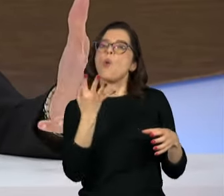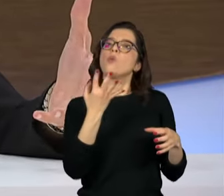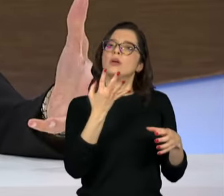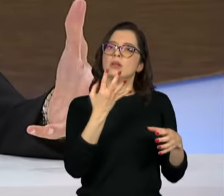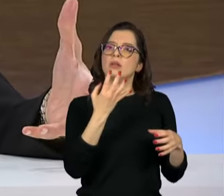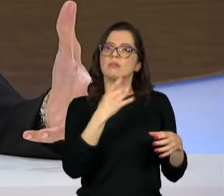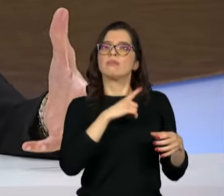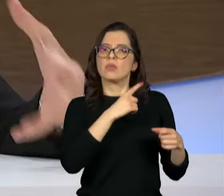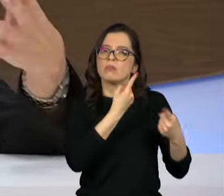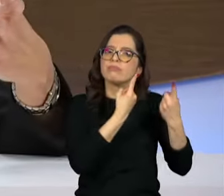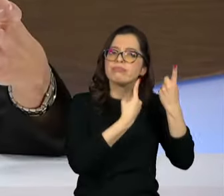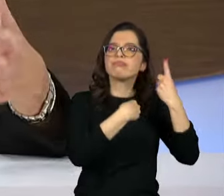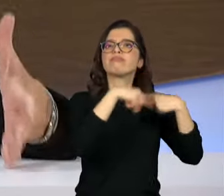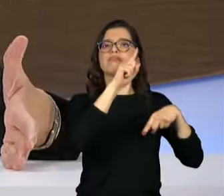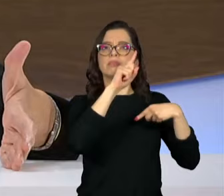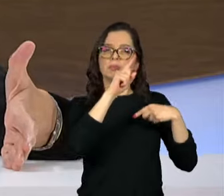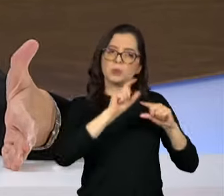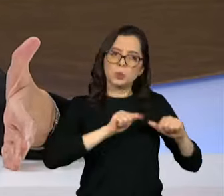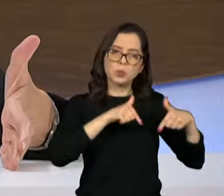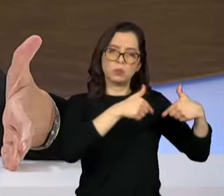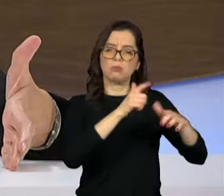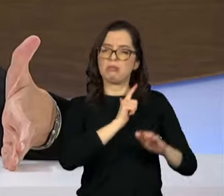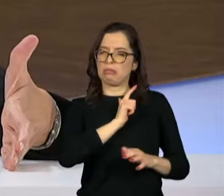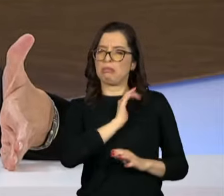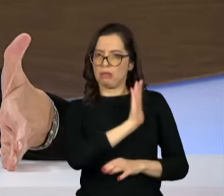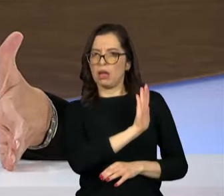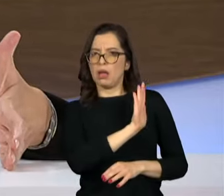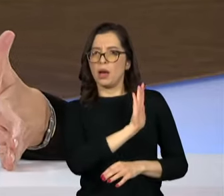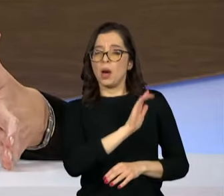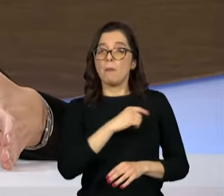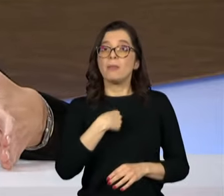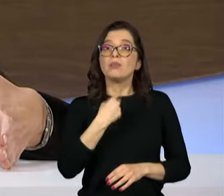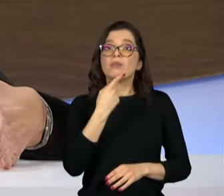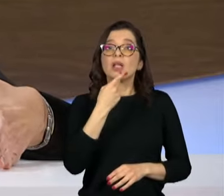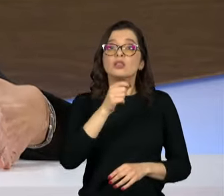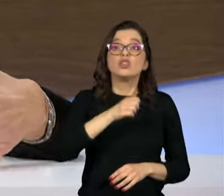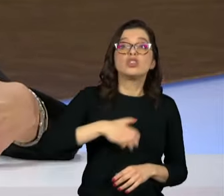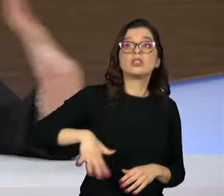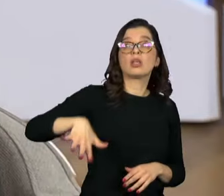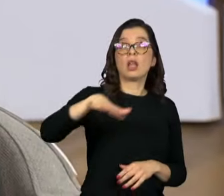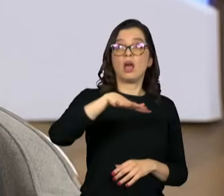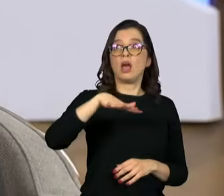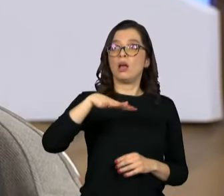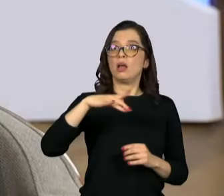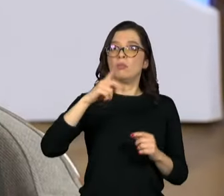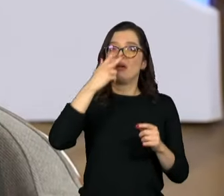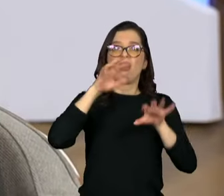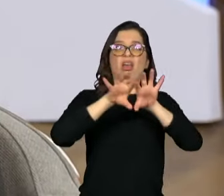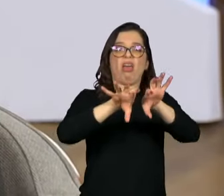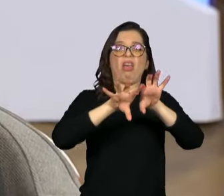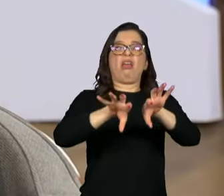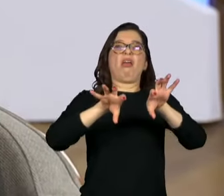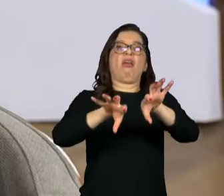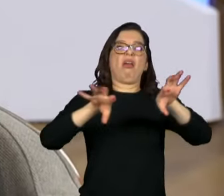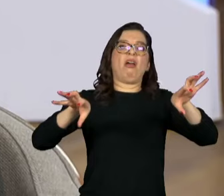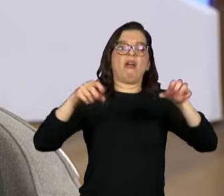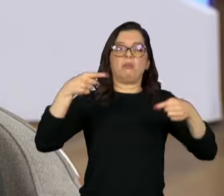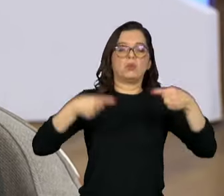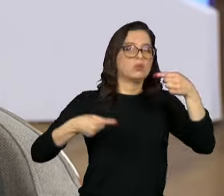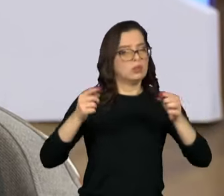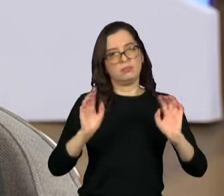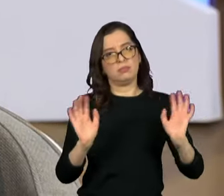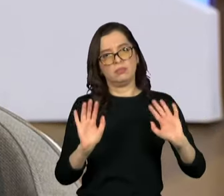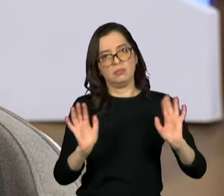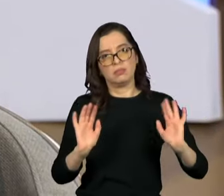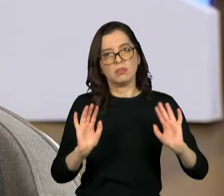parece trazer o elemento do ressentimento para essa discussão. Então, parece que é uma escolha, é um ou outro, o que